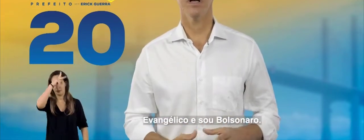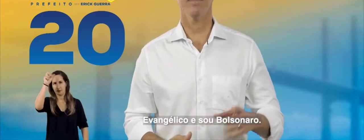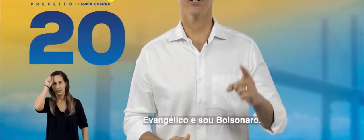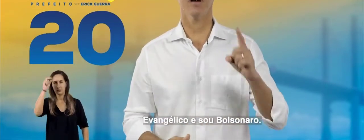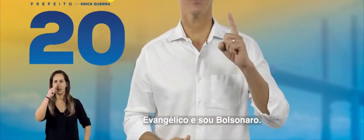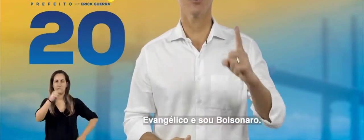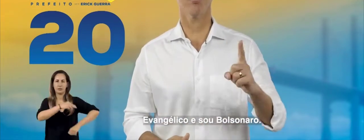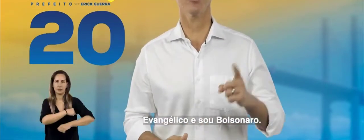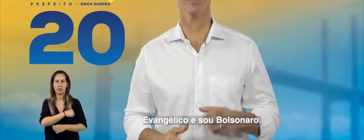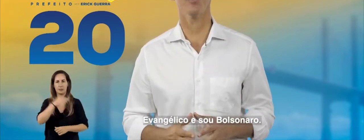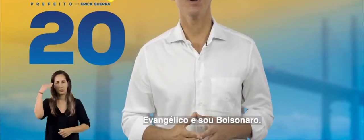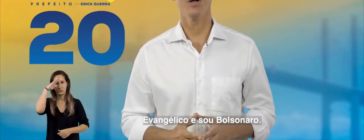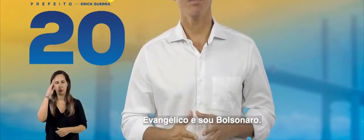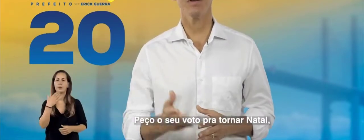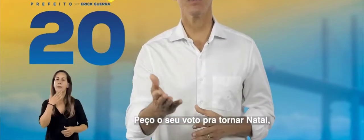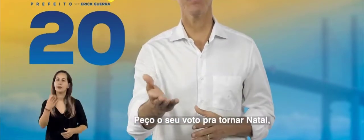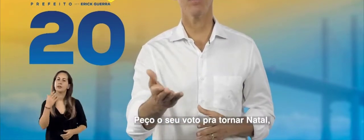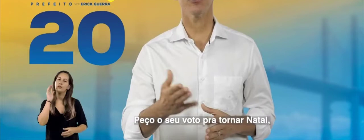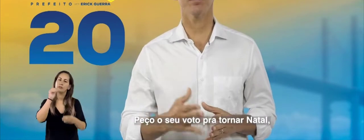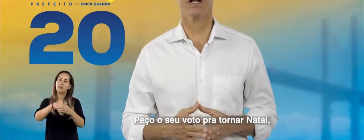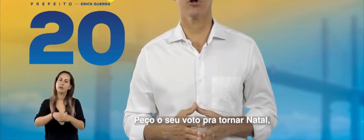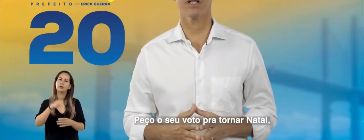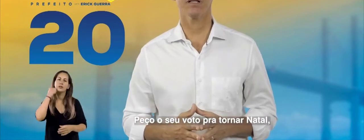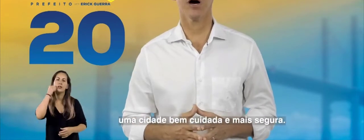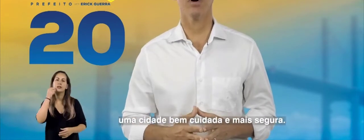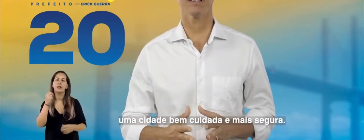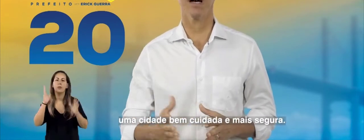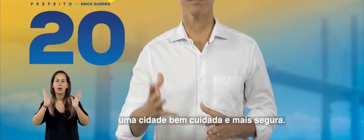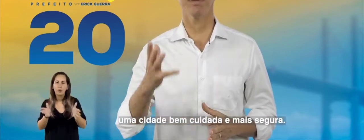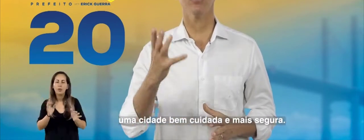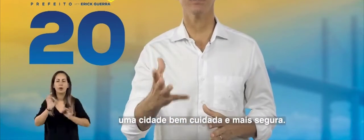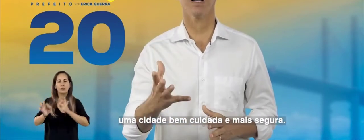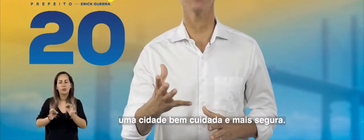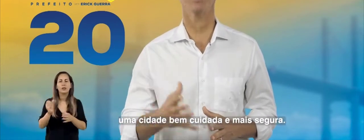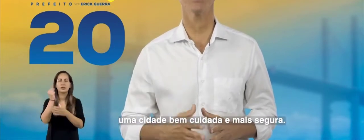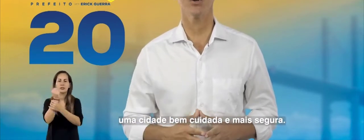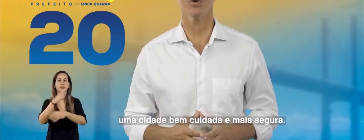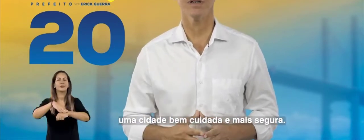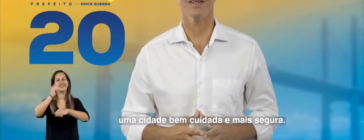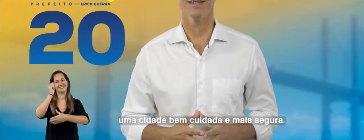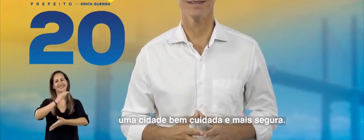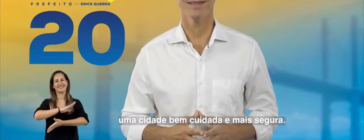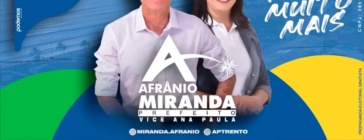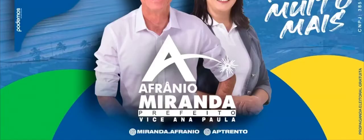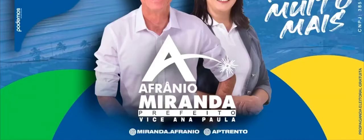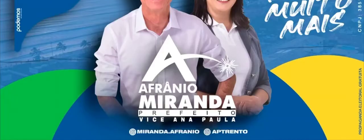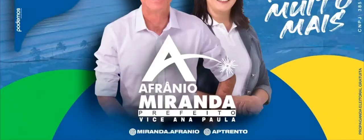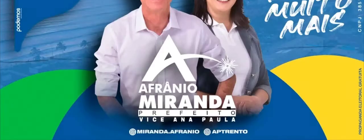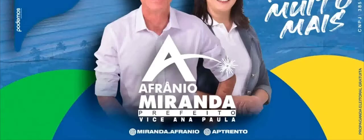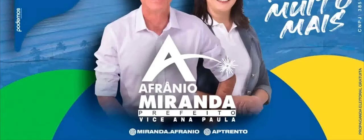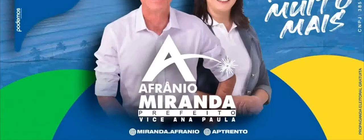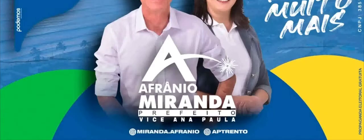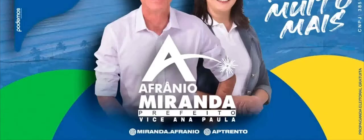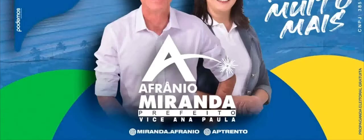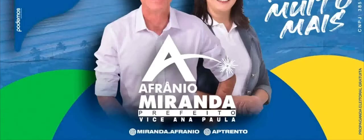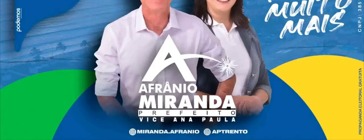Natal. Evangélico e sou Bolsonaro. Peço seu voto para tornar Natal uma cidade bem cuidada e mais segura.